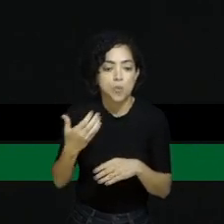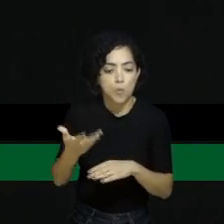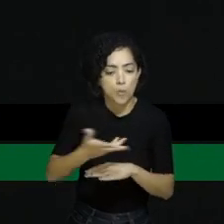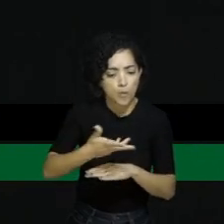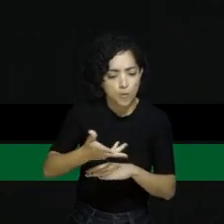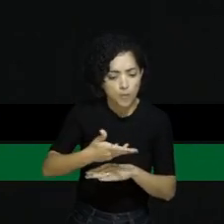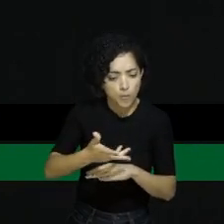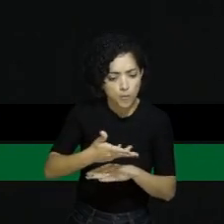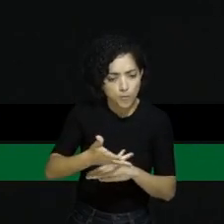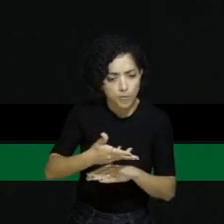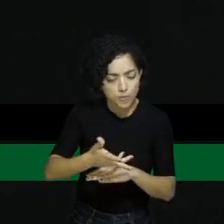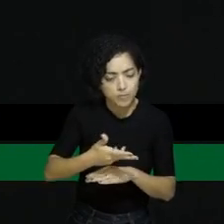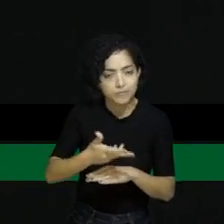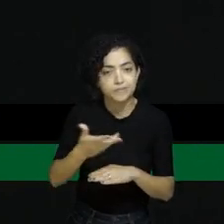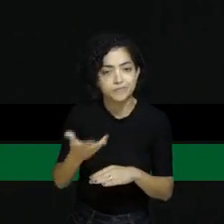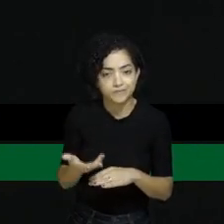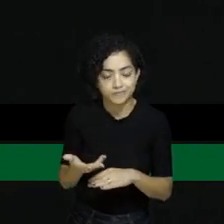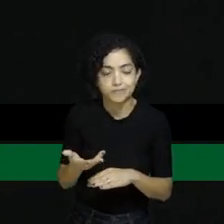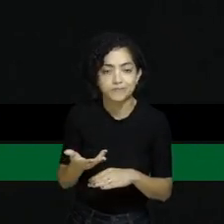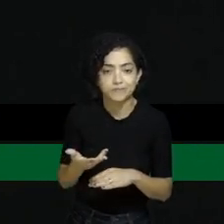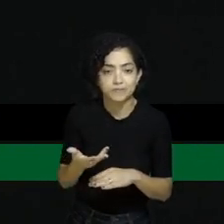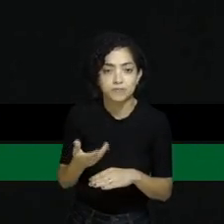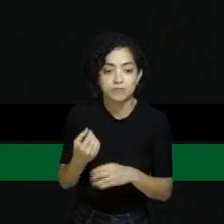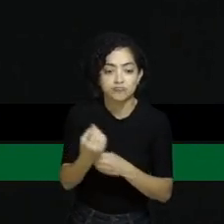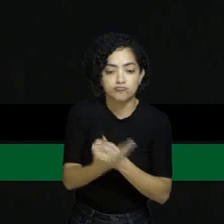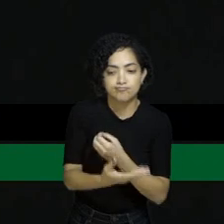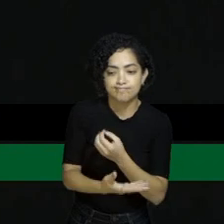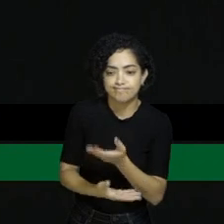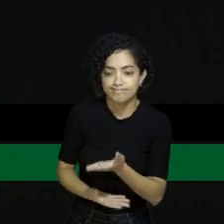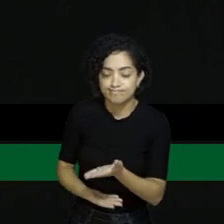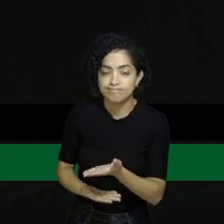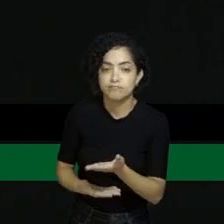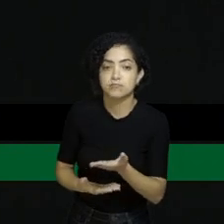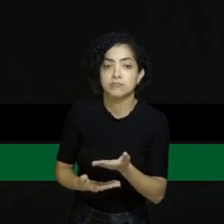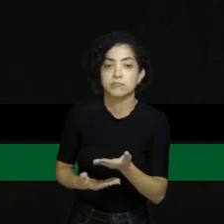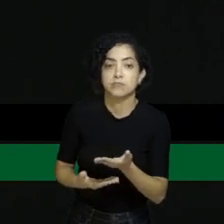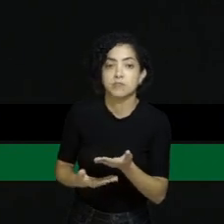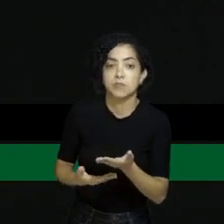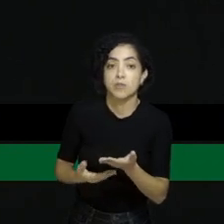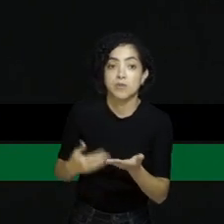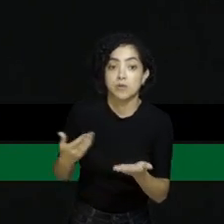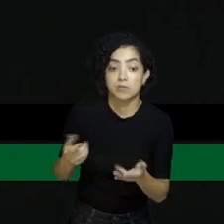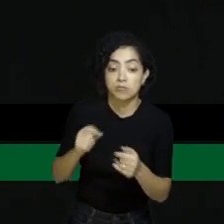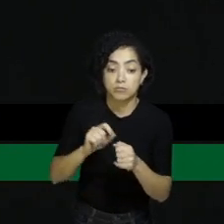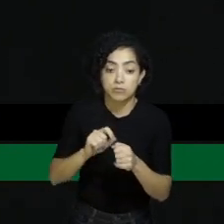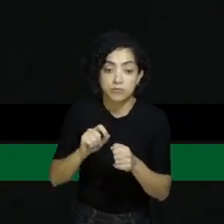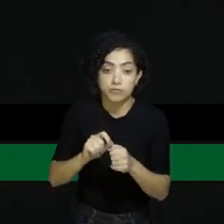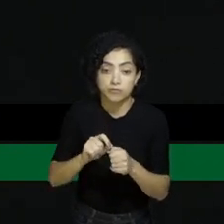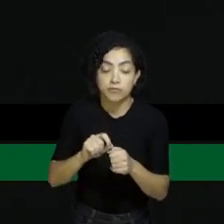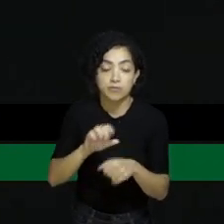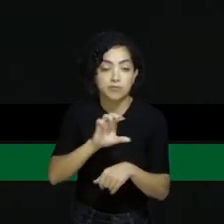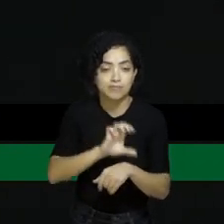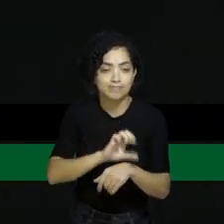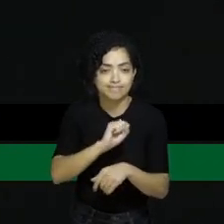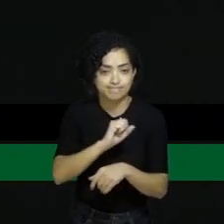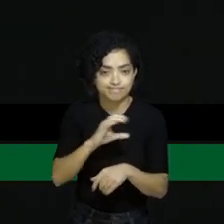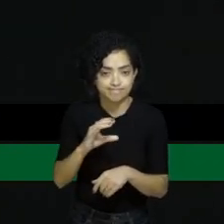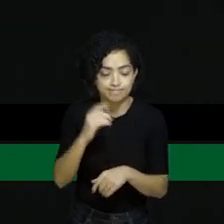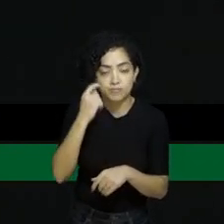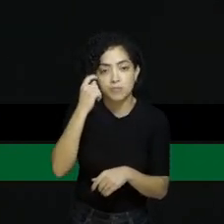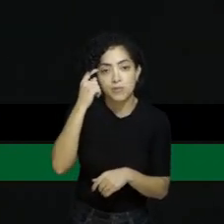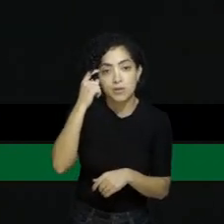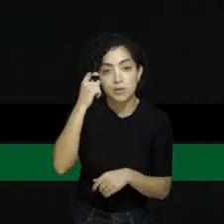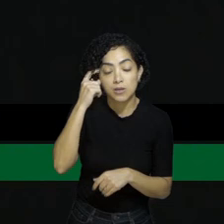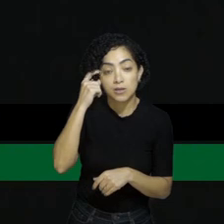as coisas vêm tomando e das entregas que o Poder Legislativo tem feito para o Estado de Santa Catarina. E uma